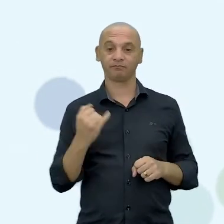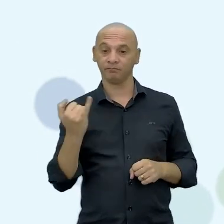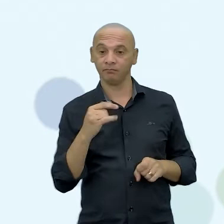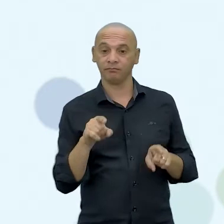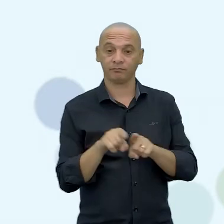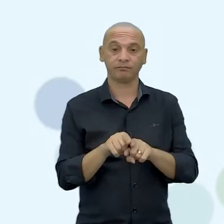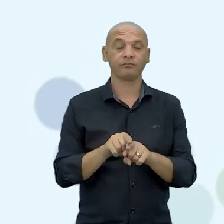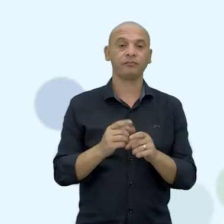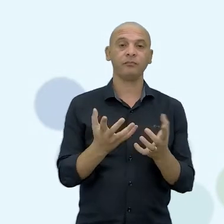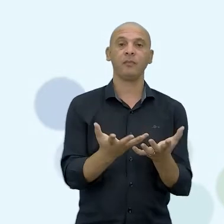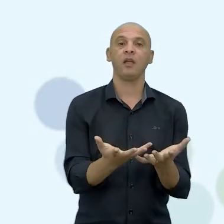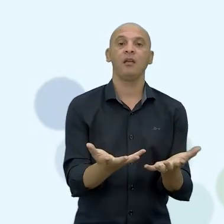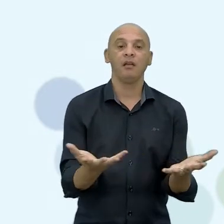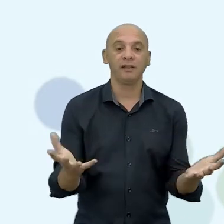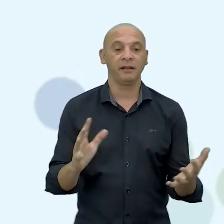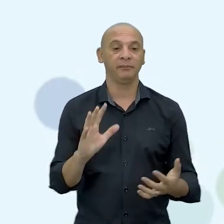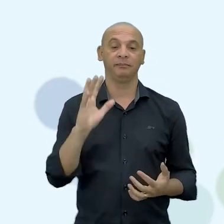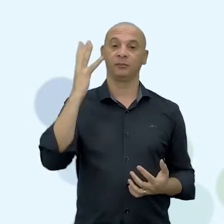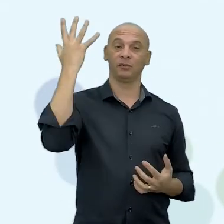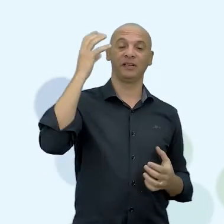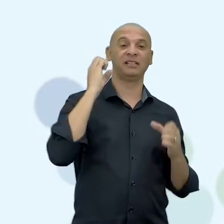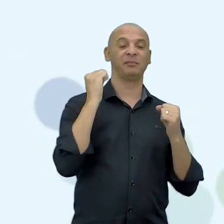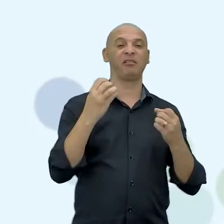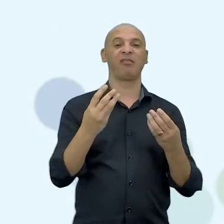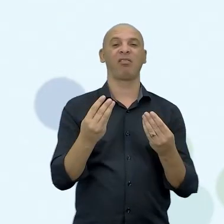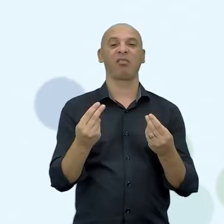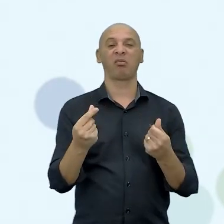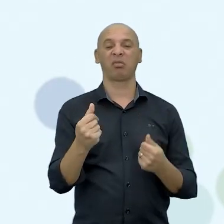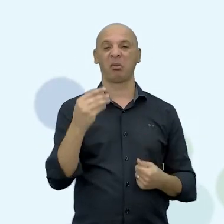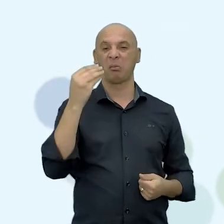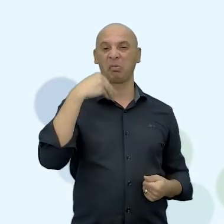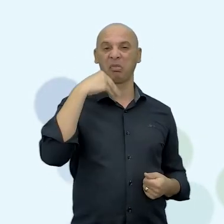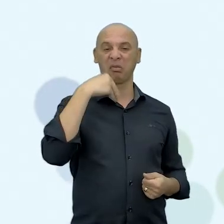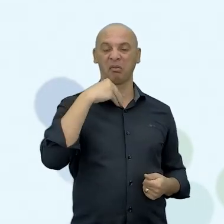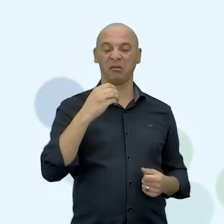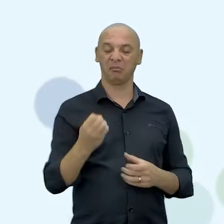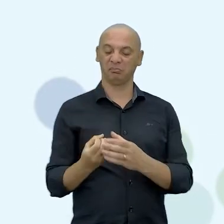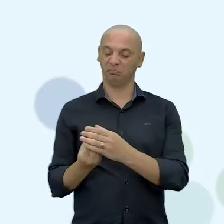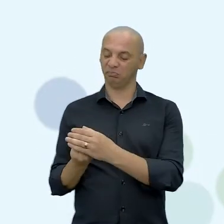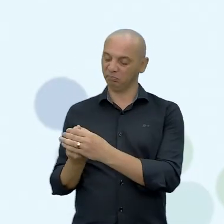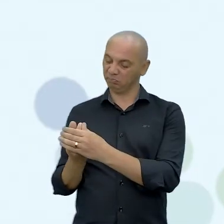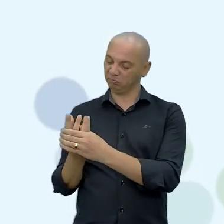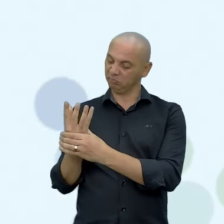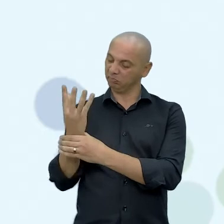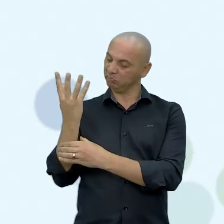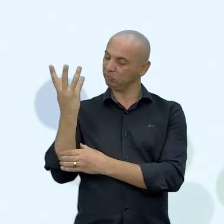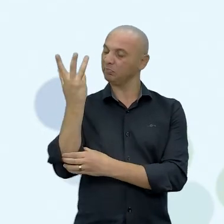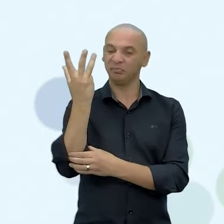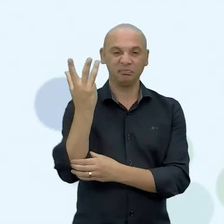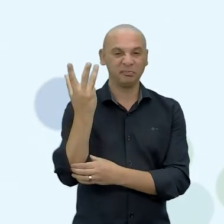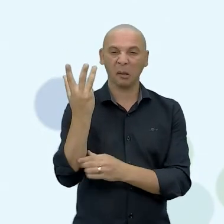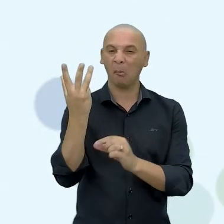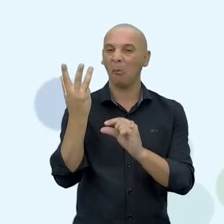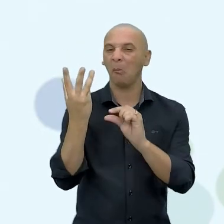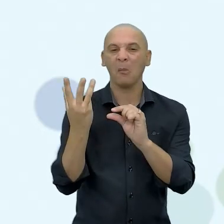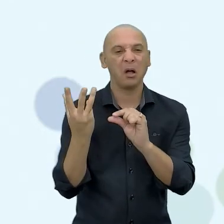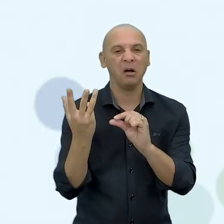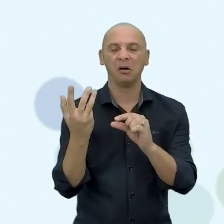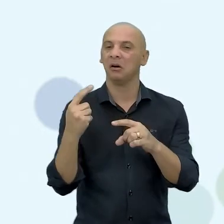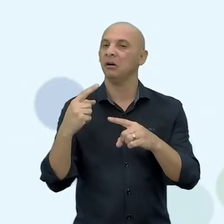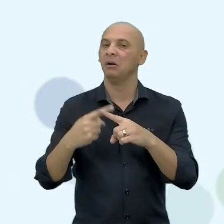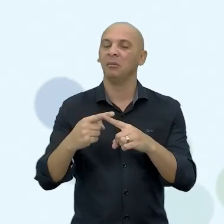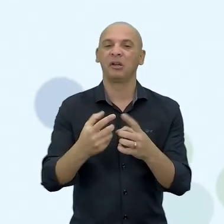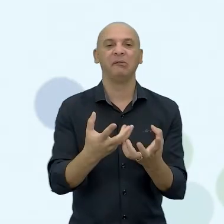maneira, o terreno torna-se empobrecido e as plantas têm dificuldades para se desenvolver,